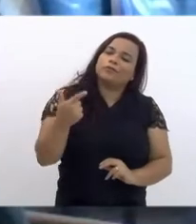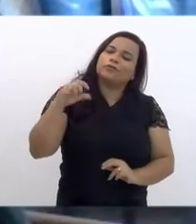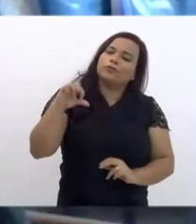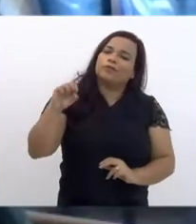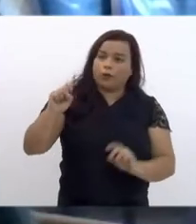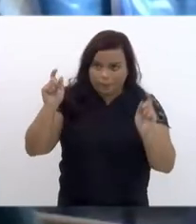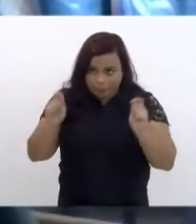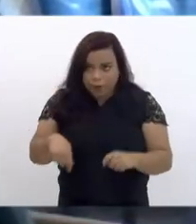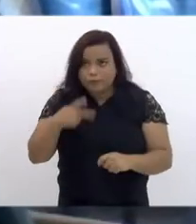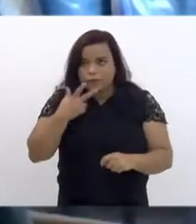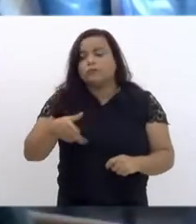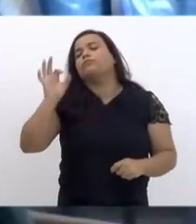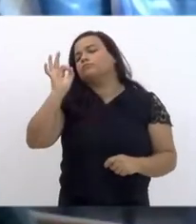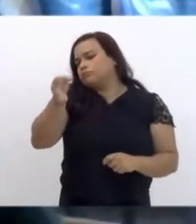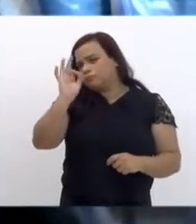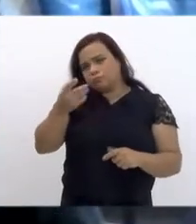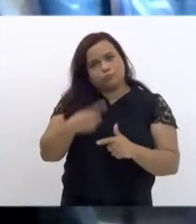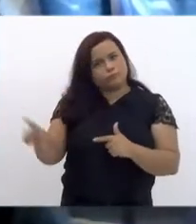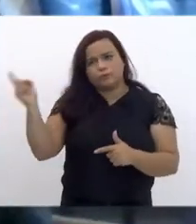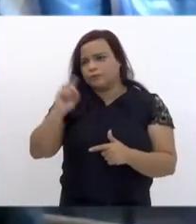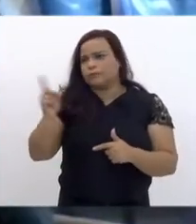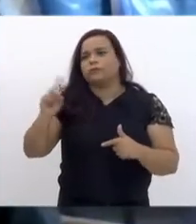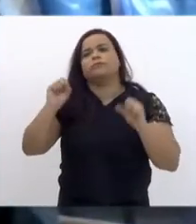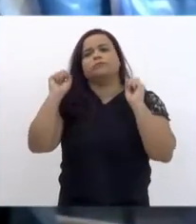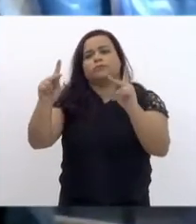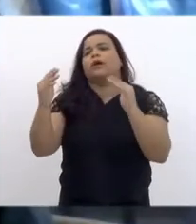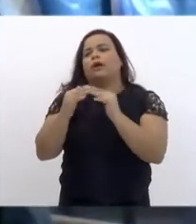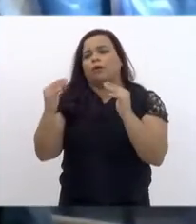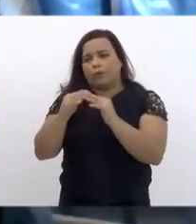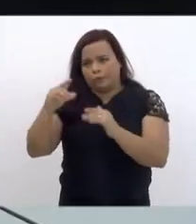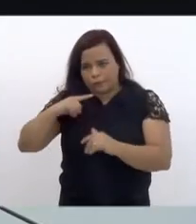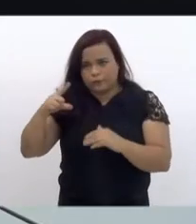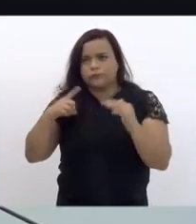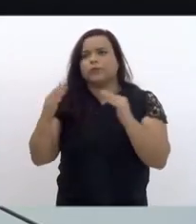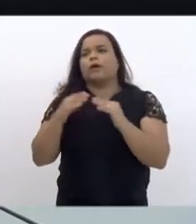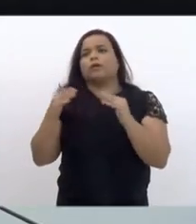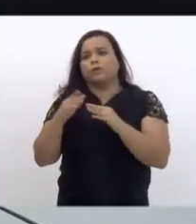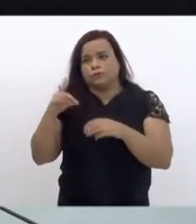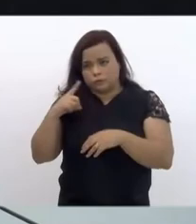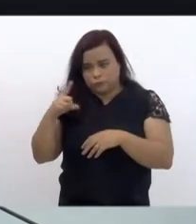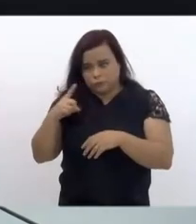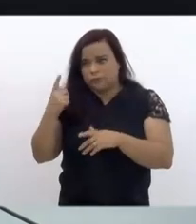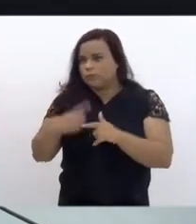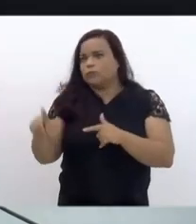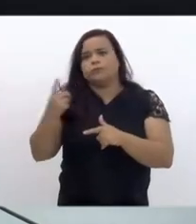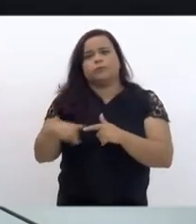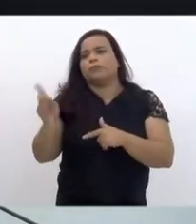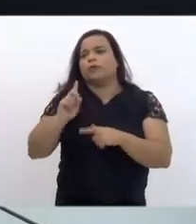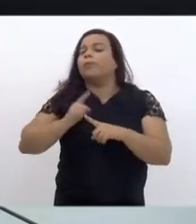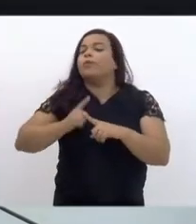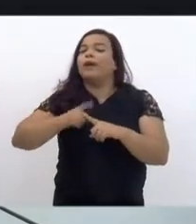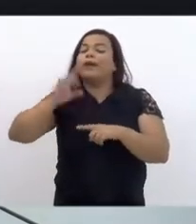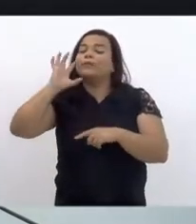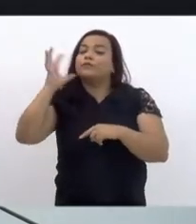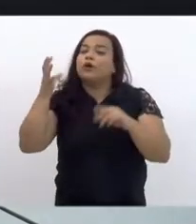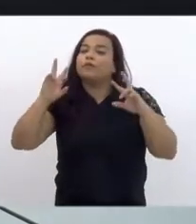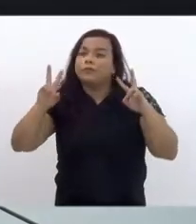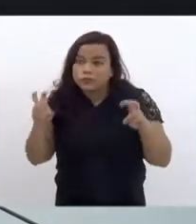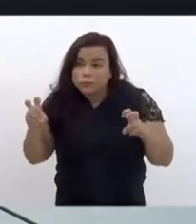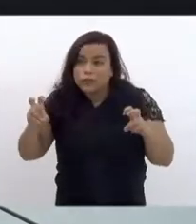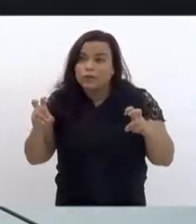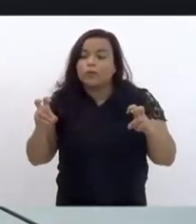Sem problema, amigo. Presidente, me permite. Pronto, então tem acordo. Sem problema, sabe por quê? Aí a gente resolve a questão